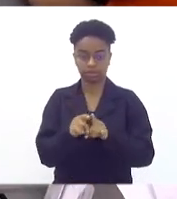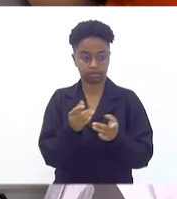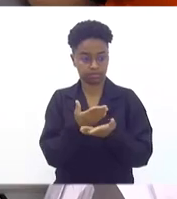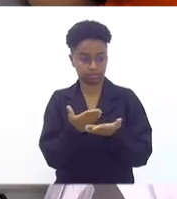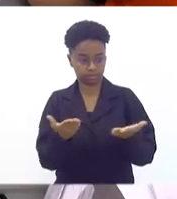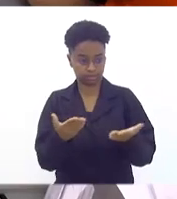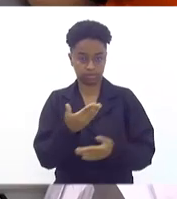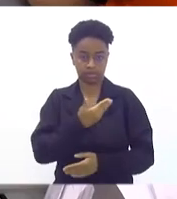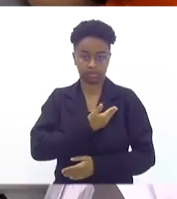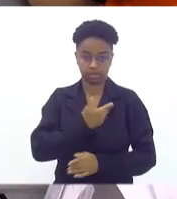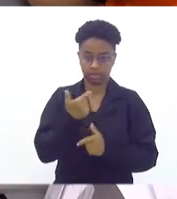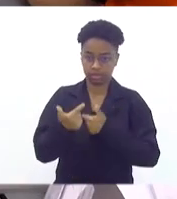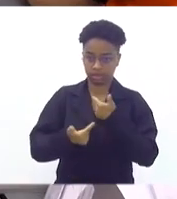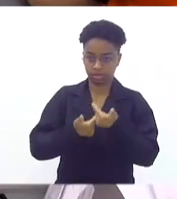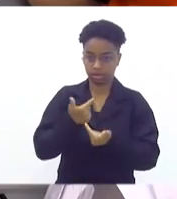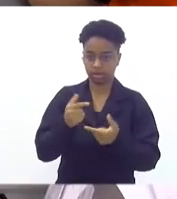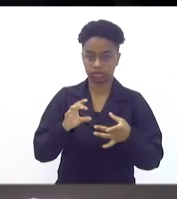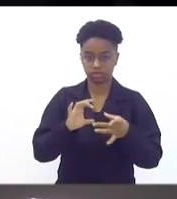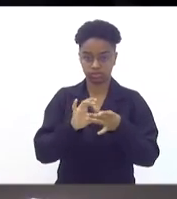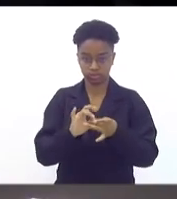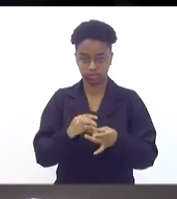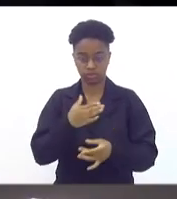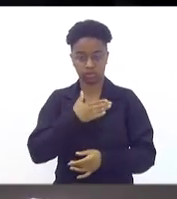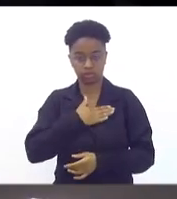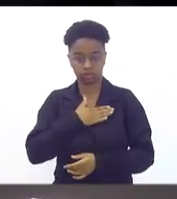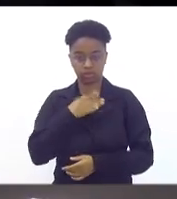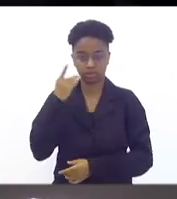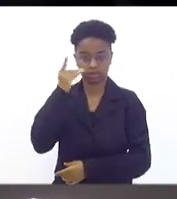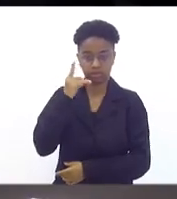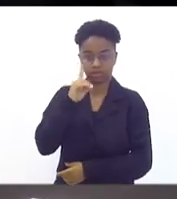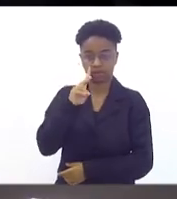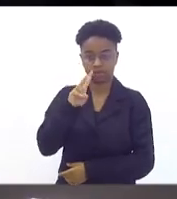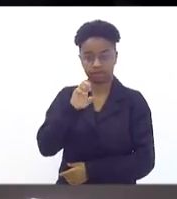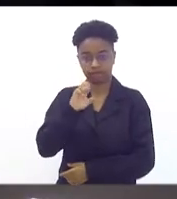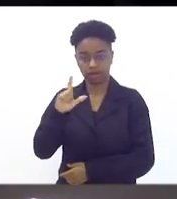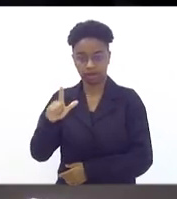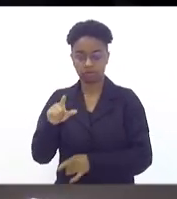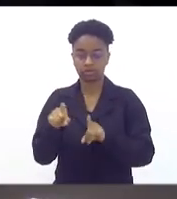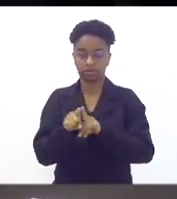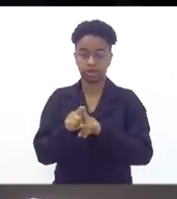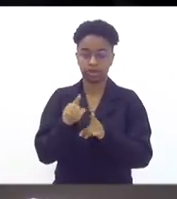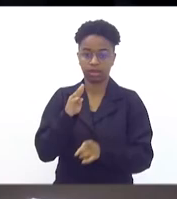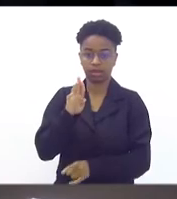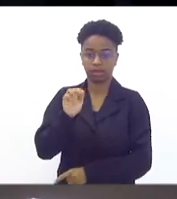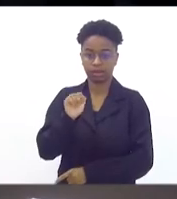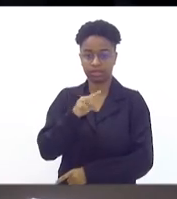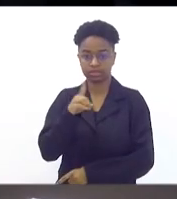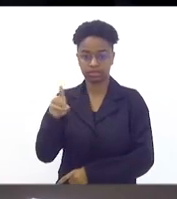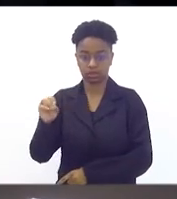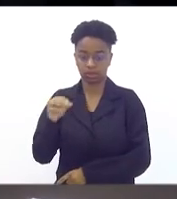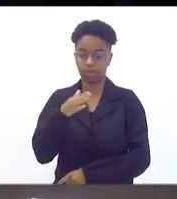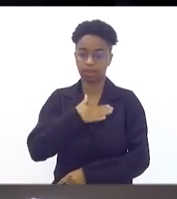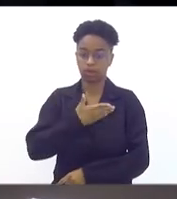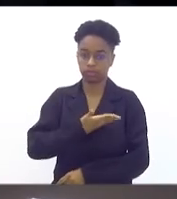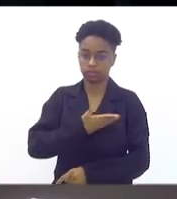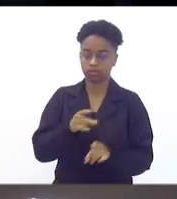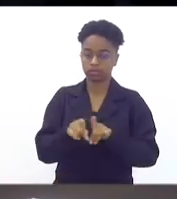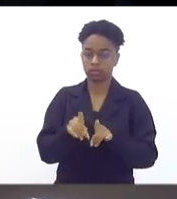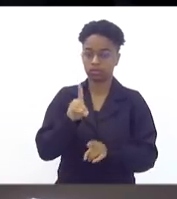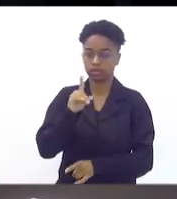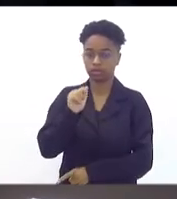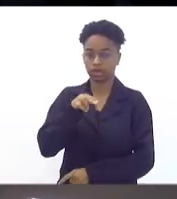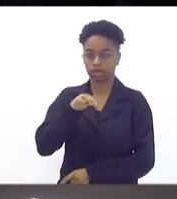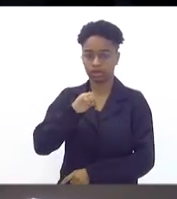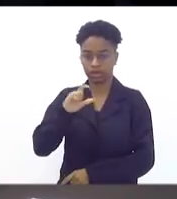que trabalharam comigo Deputado Valdo Ceasa brasão o meu amigo Daniel librelon dizer que